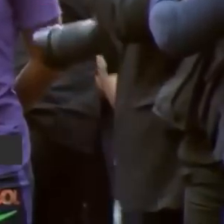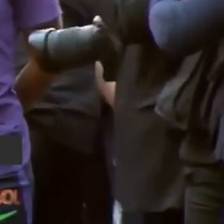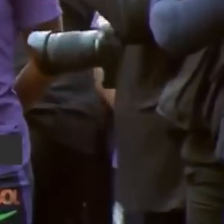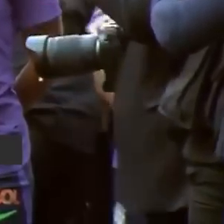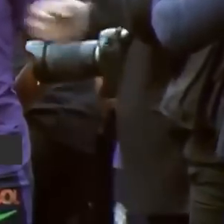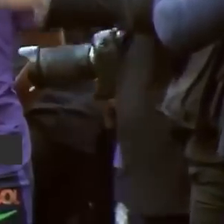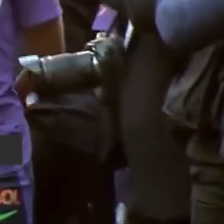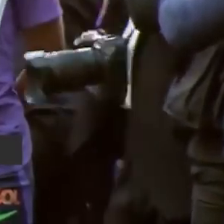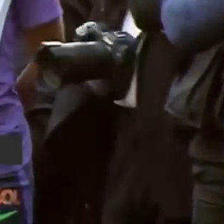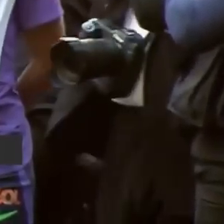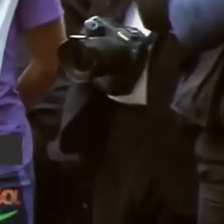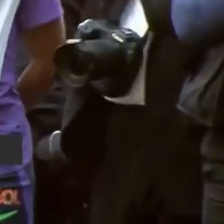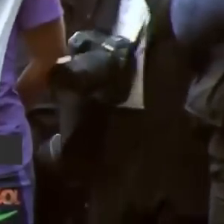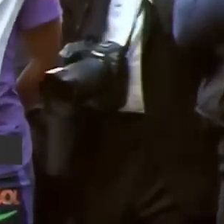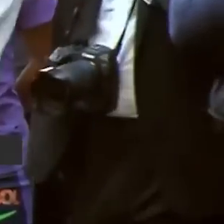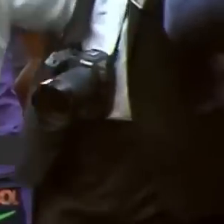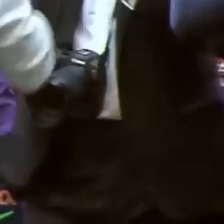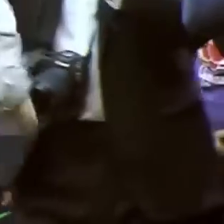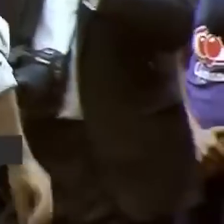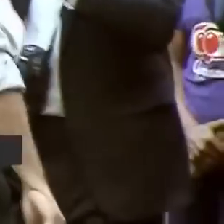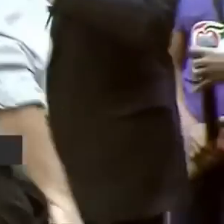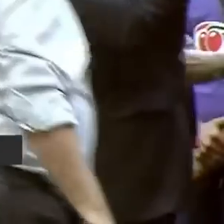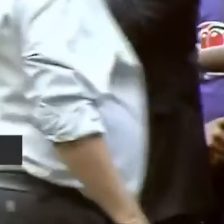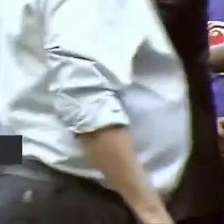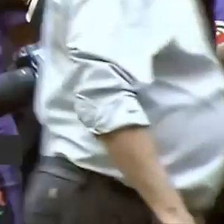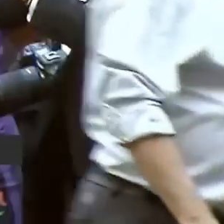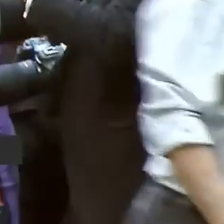Está na frente do presidente!